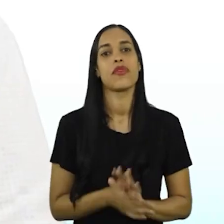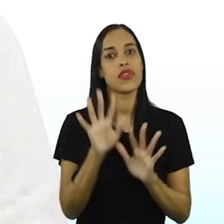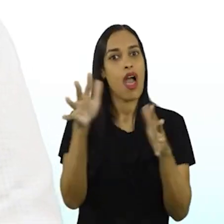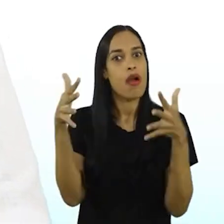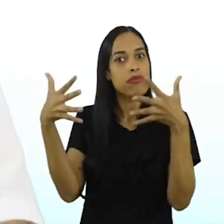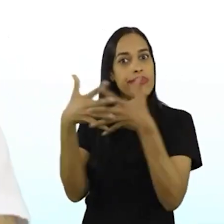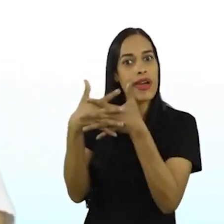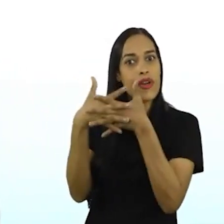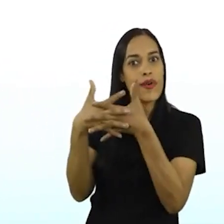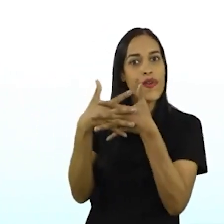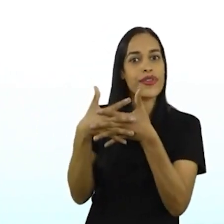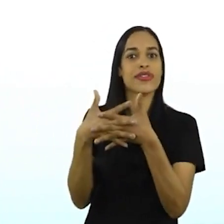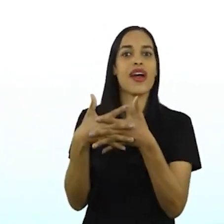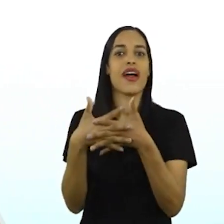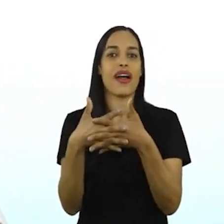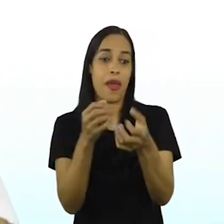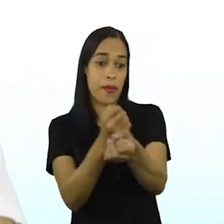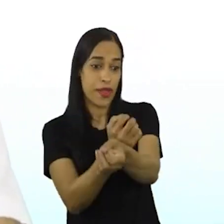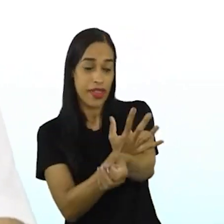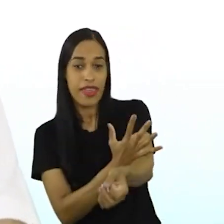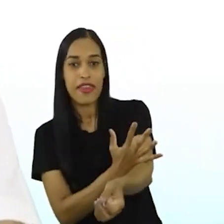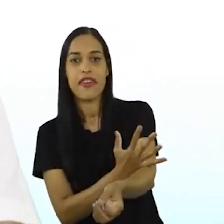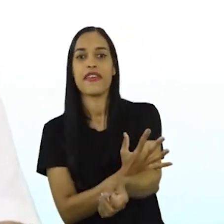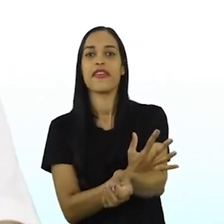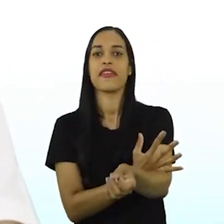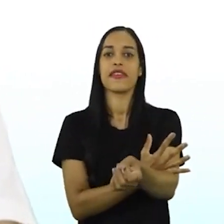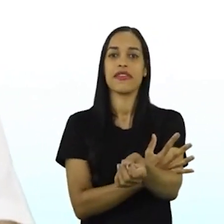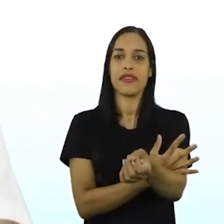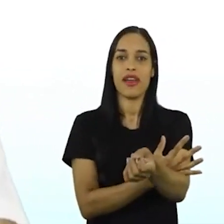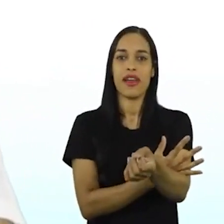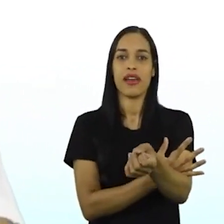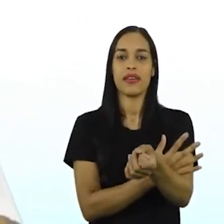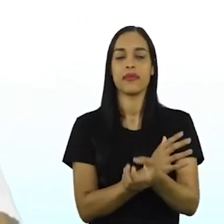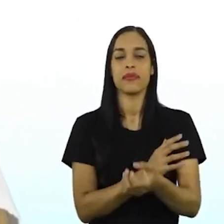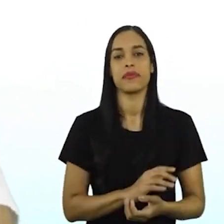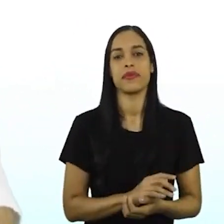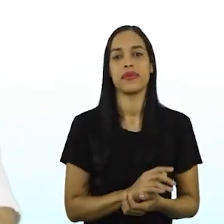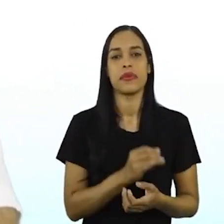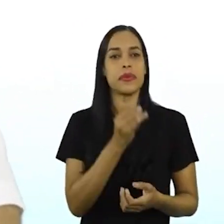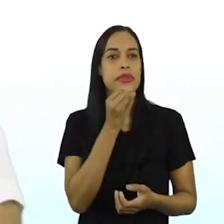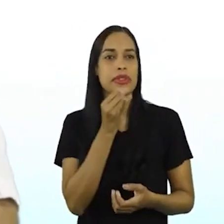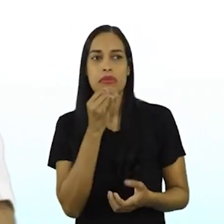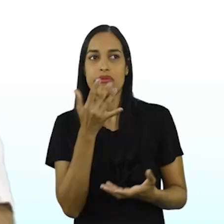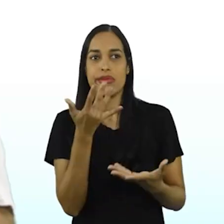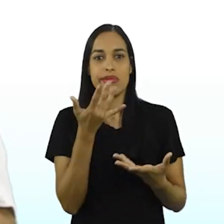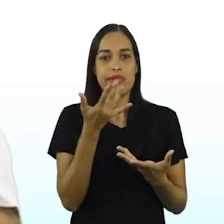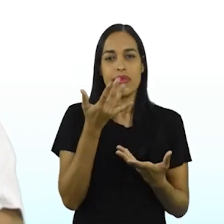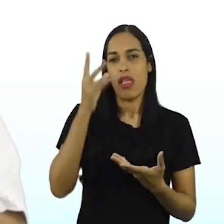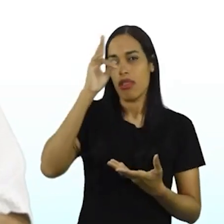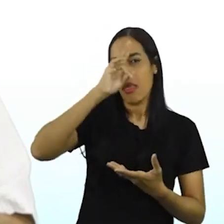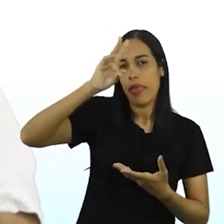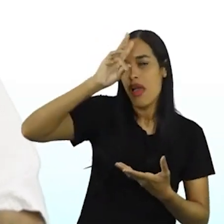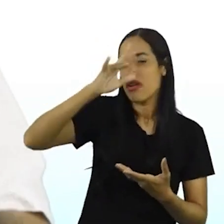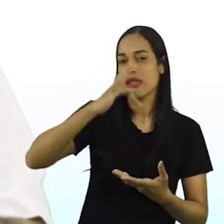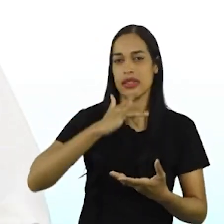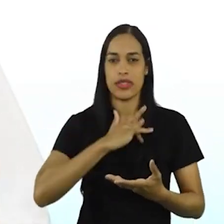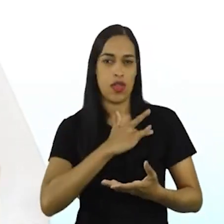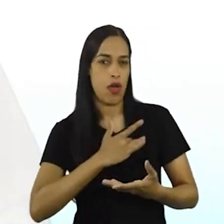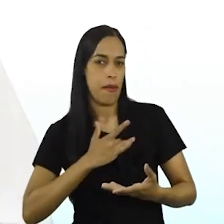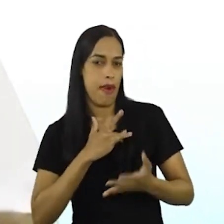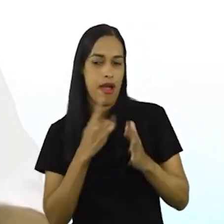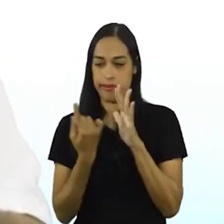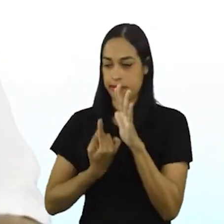não vai confundir função emotiva com a questão da questão melancólica, de um